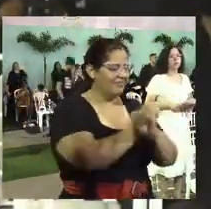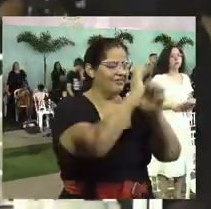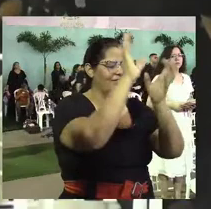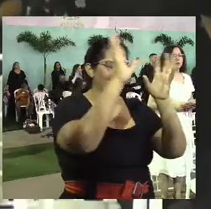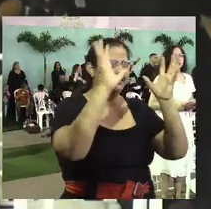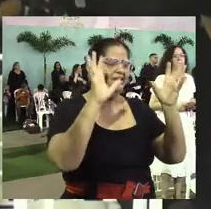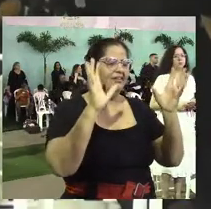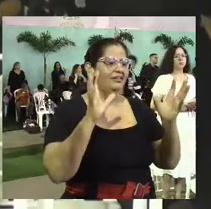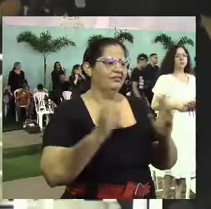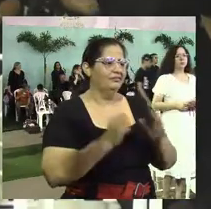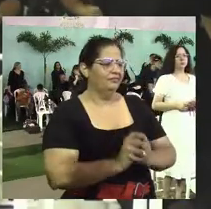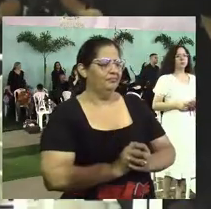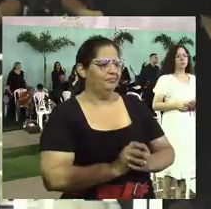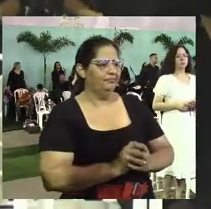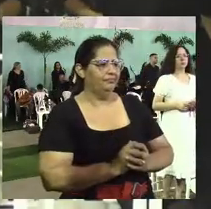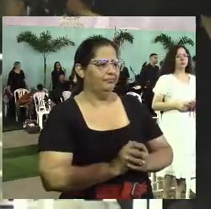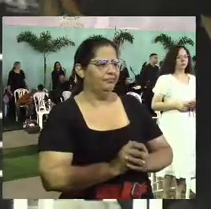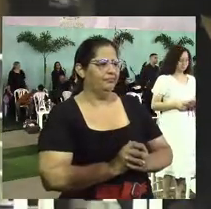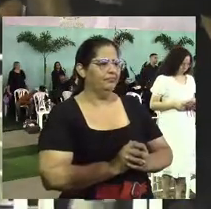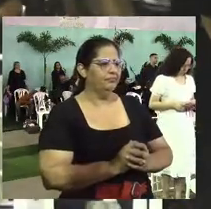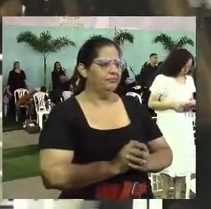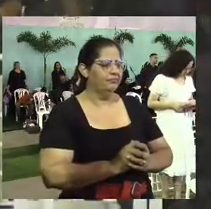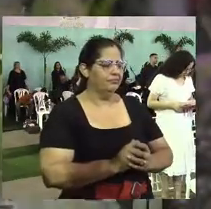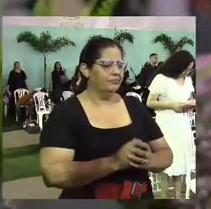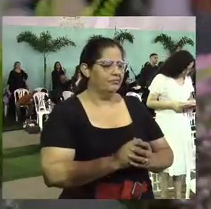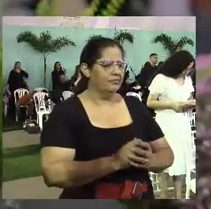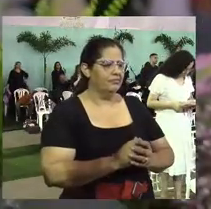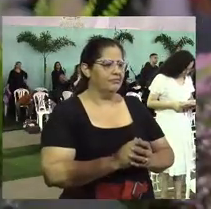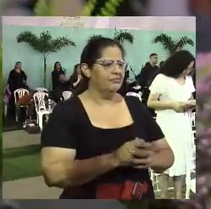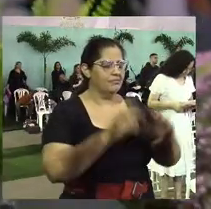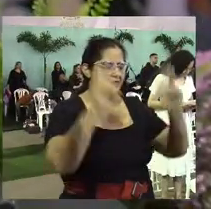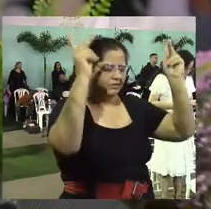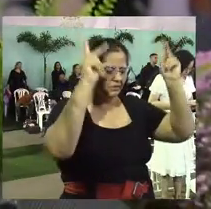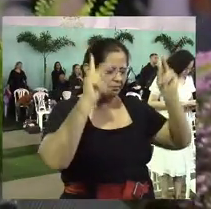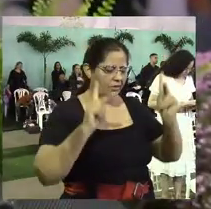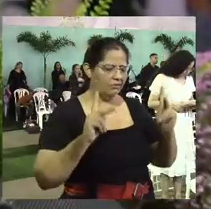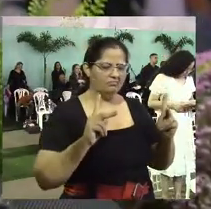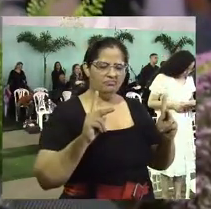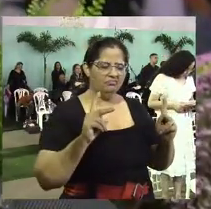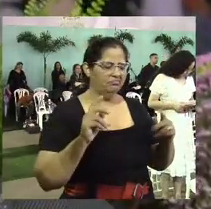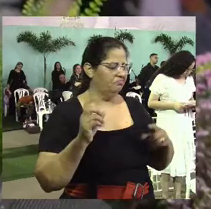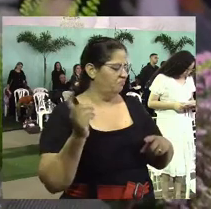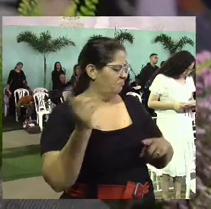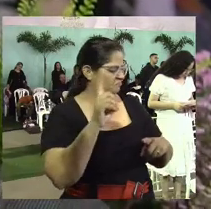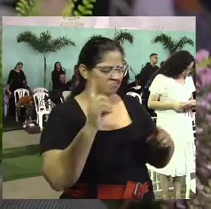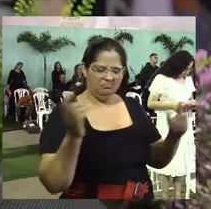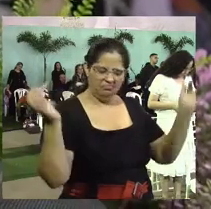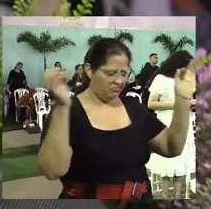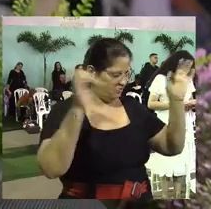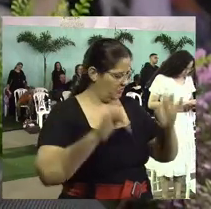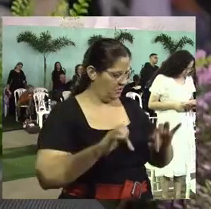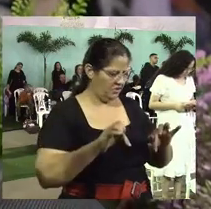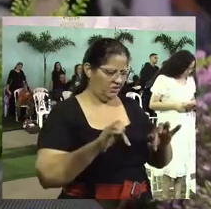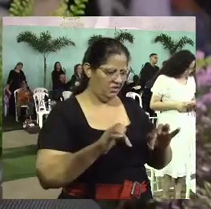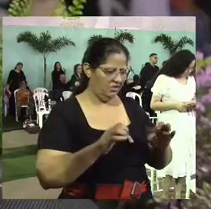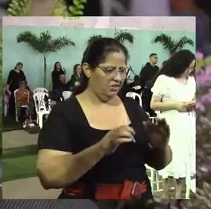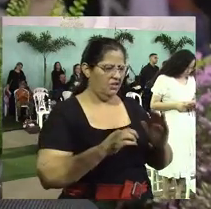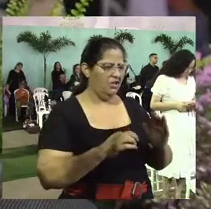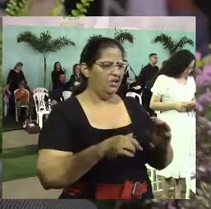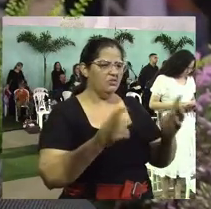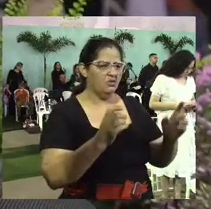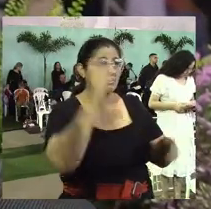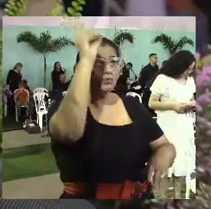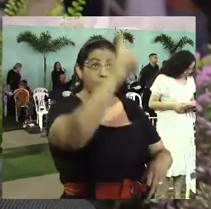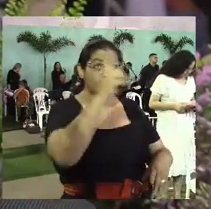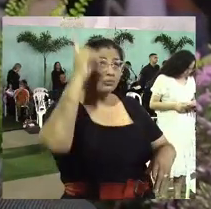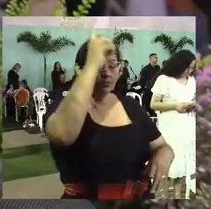glória do incremento destes principados e da Paz não haverá fim sobre o trono